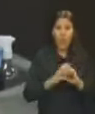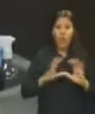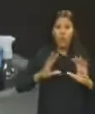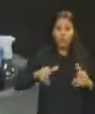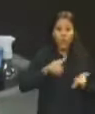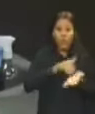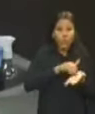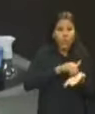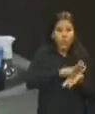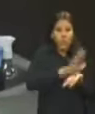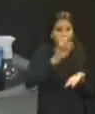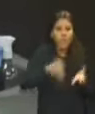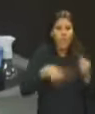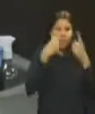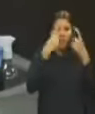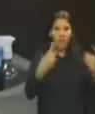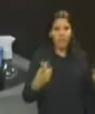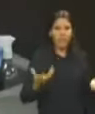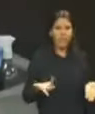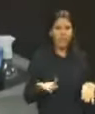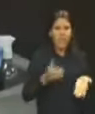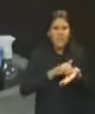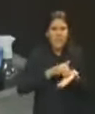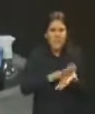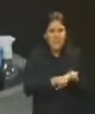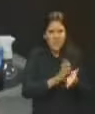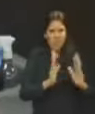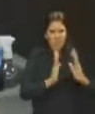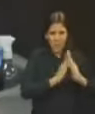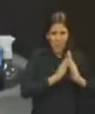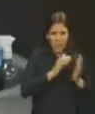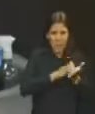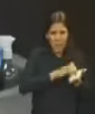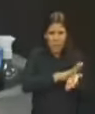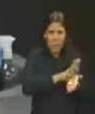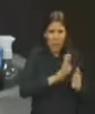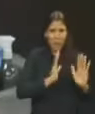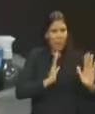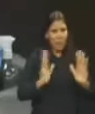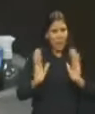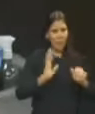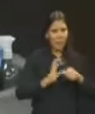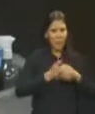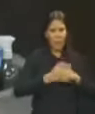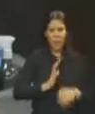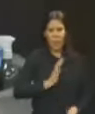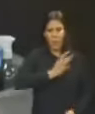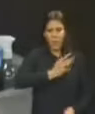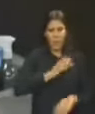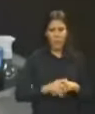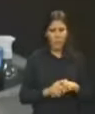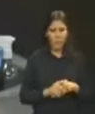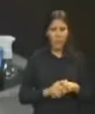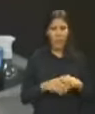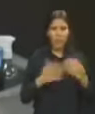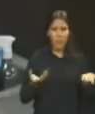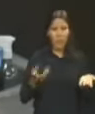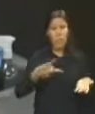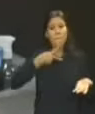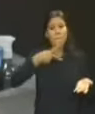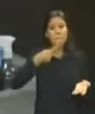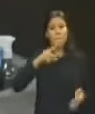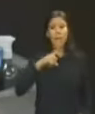violência, despejo na pandemia é uma violência maior. O nosso partido entrou, deputado Fábio, com uma